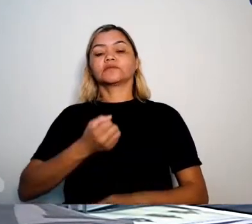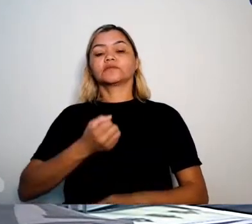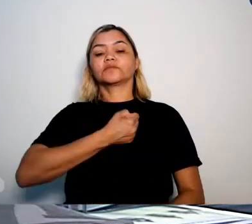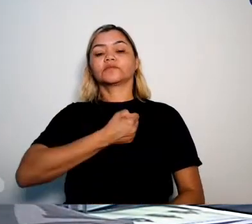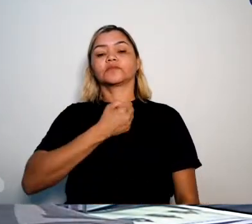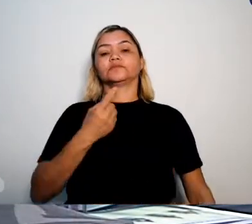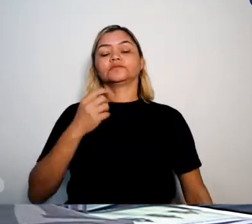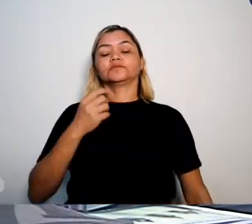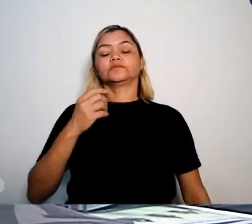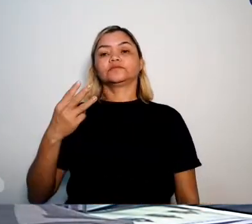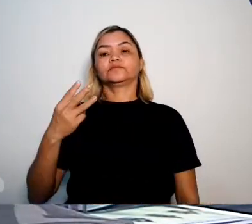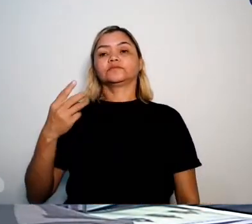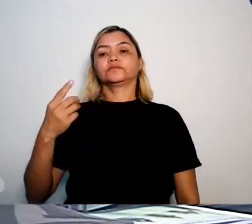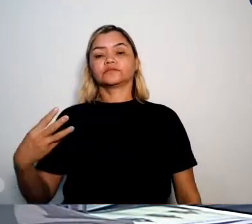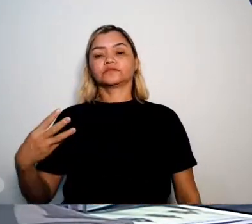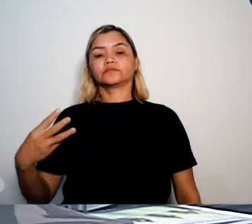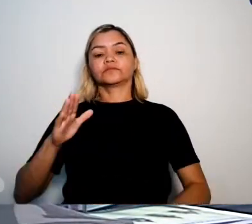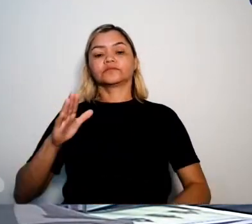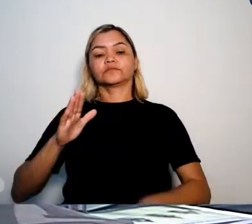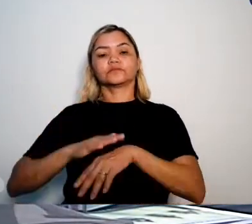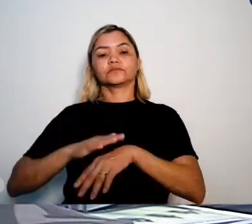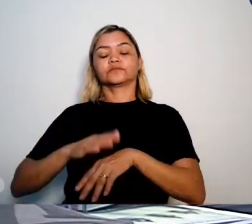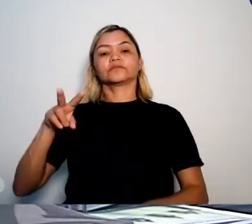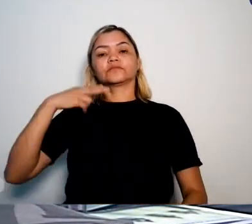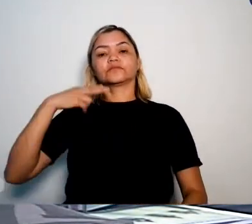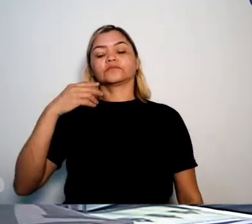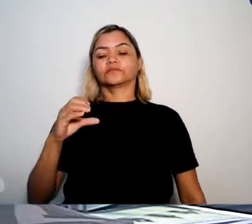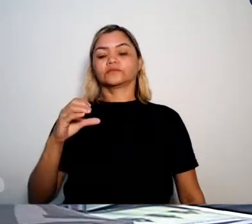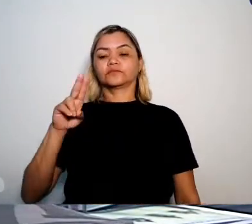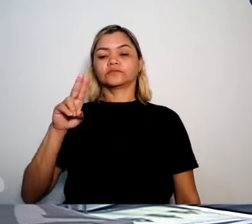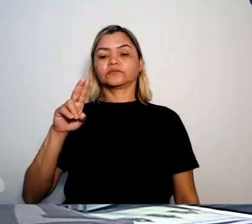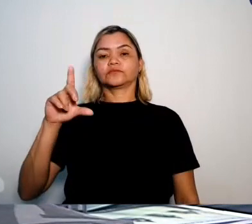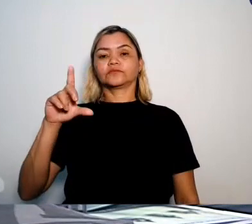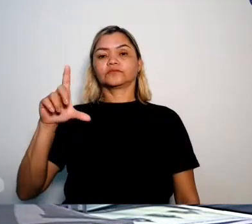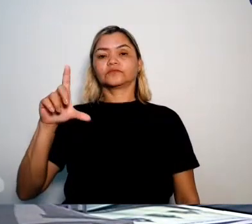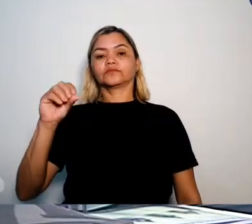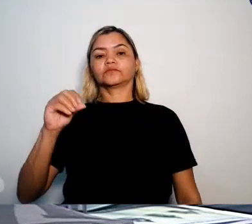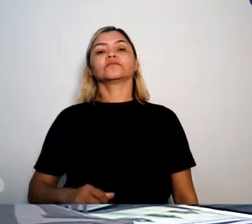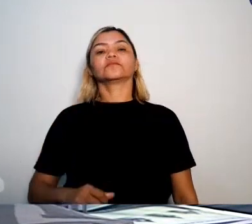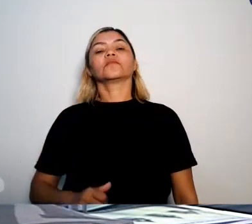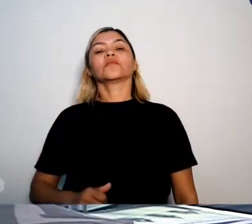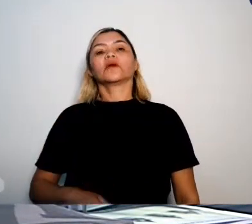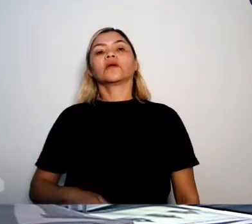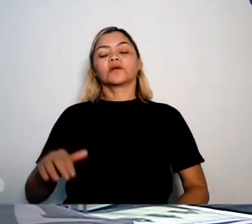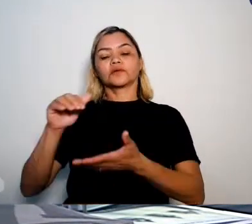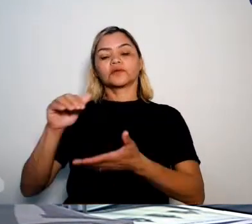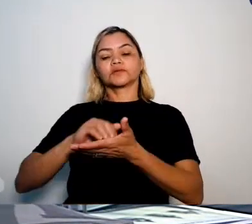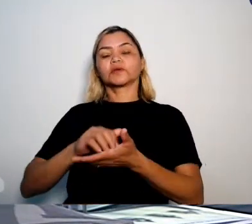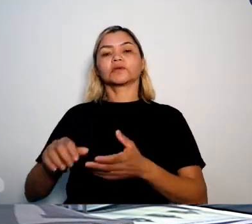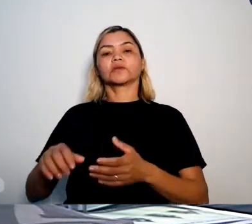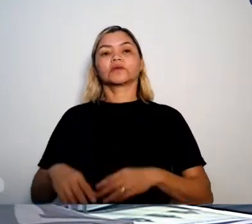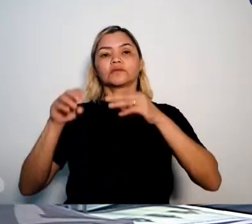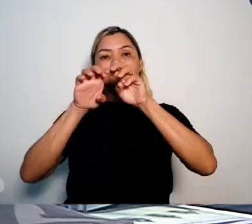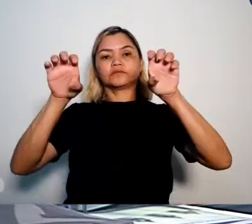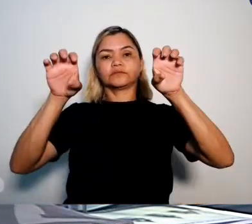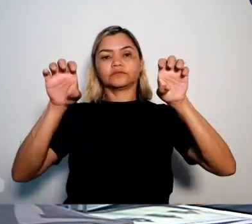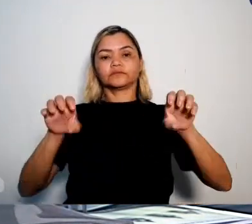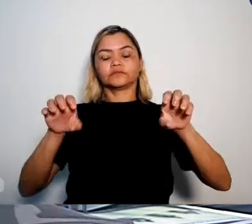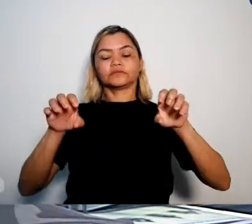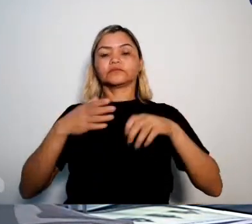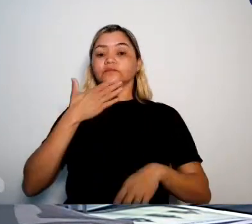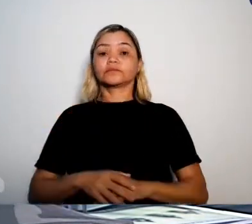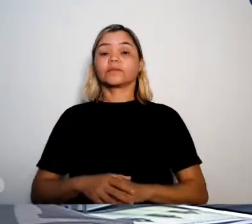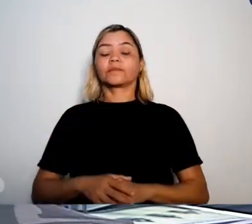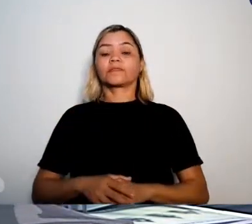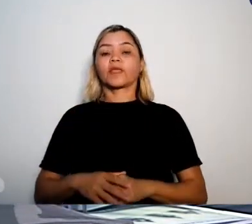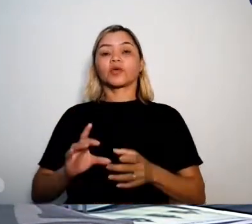do vereador Kula, ao secretário municipal de infraestrutura, solicitando realizar o